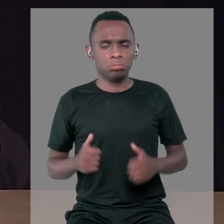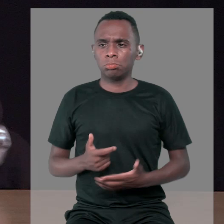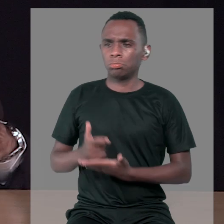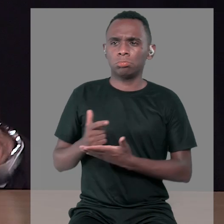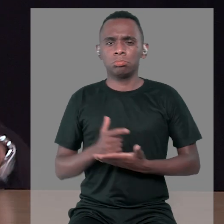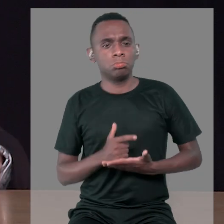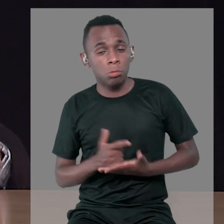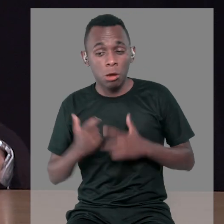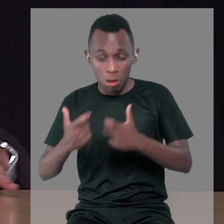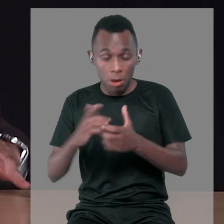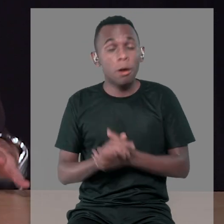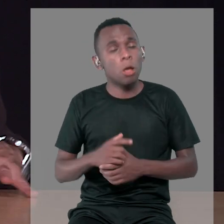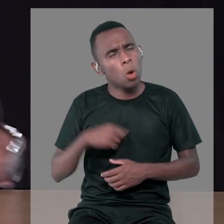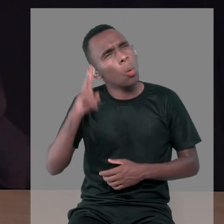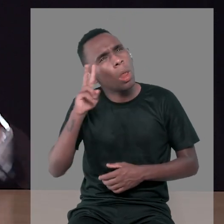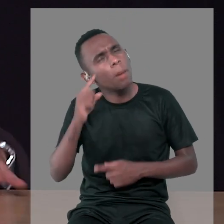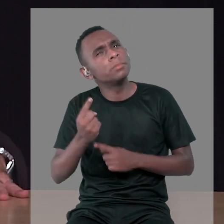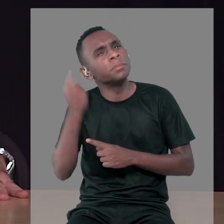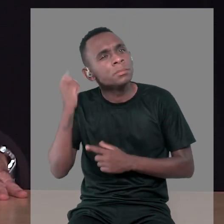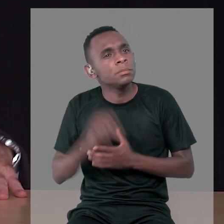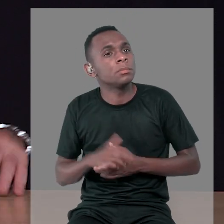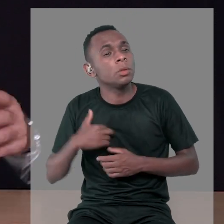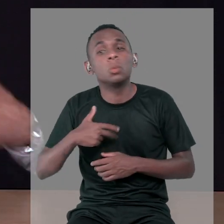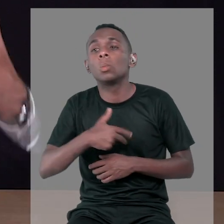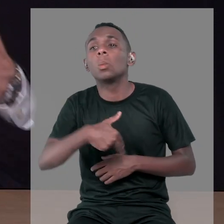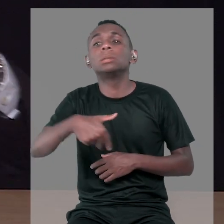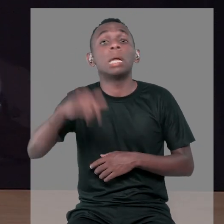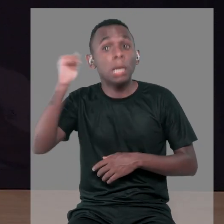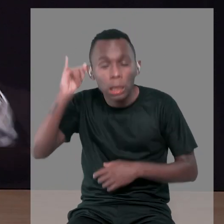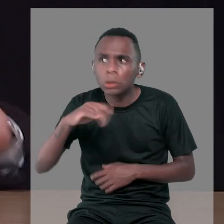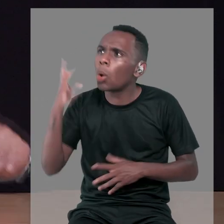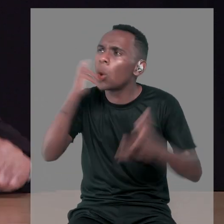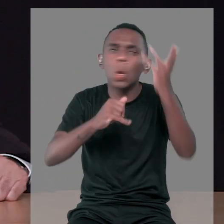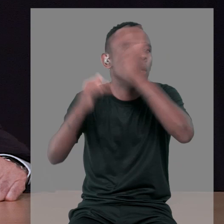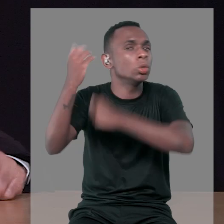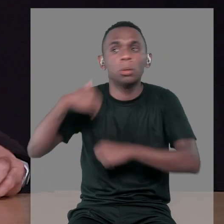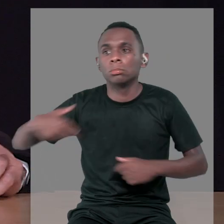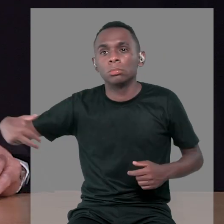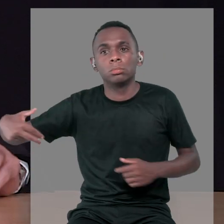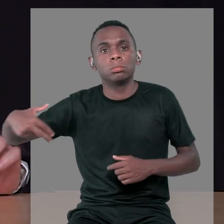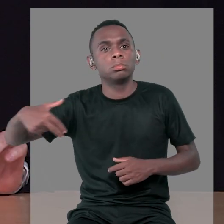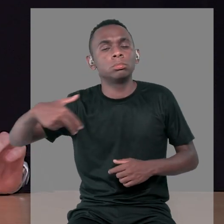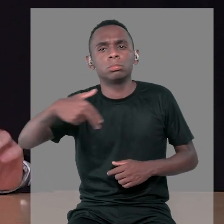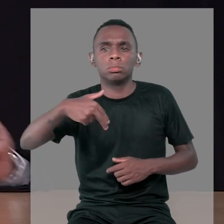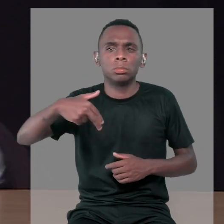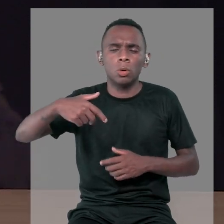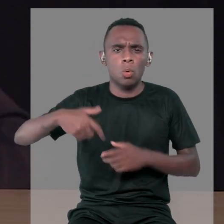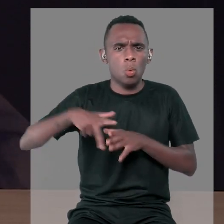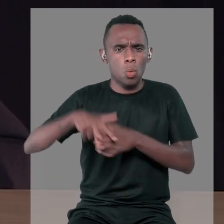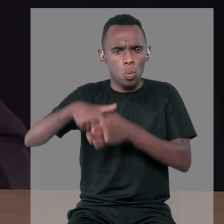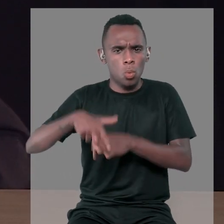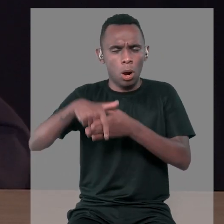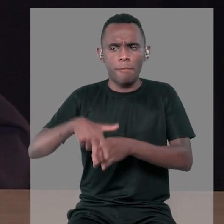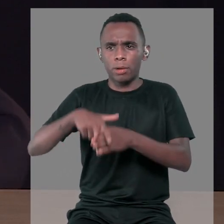primeira vez lá, estava andando em Roma, assim, né, achando tudo lindo, de repente passa, o que seria, né, a cavalaria aqui, mas eles estavam tão elegantes, com as